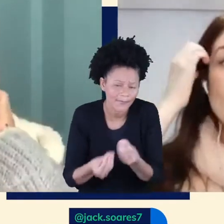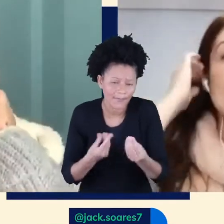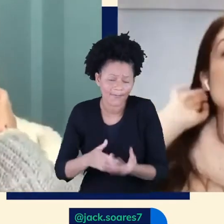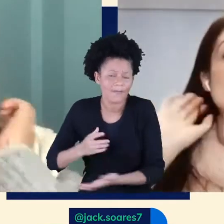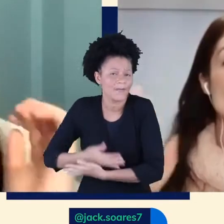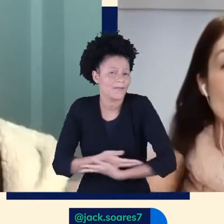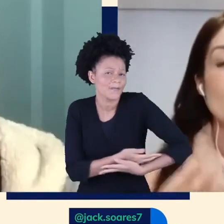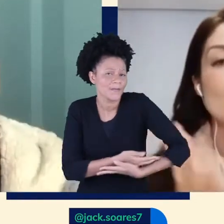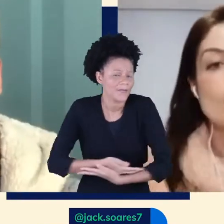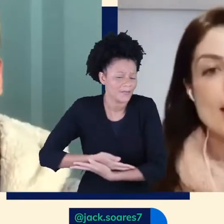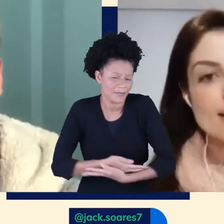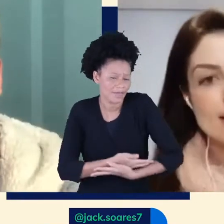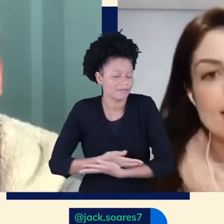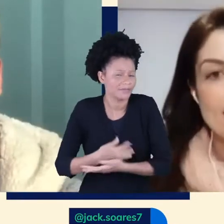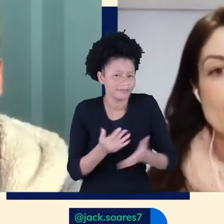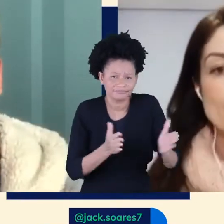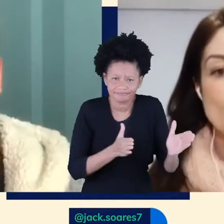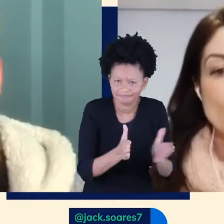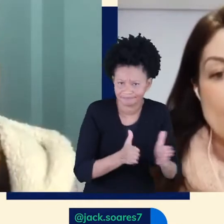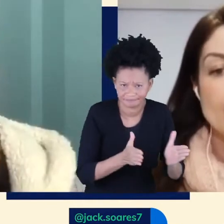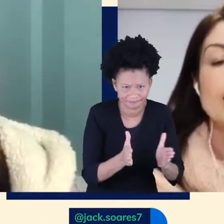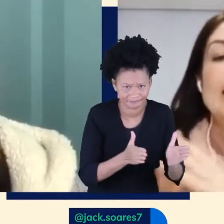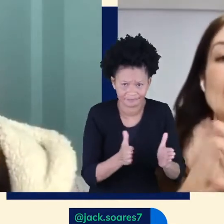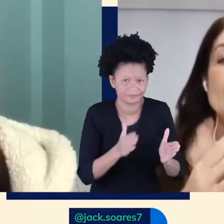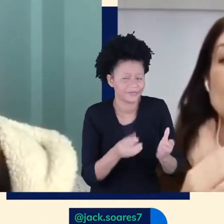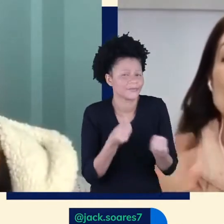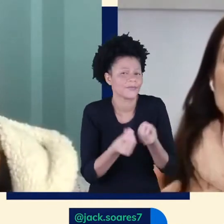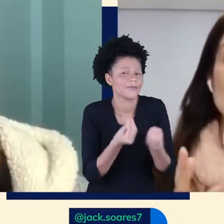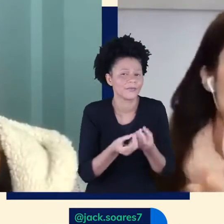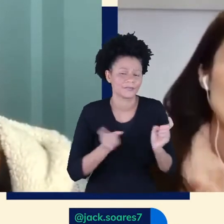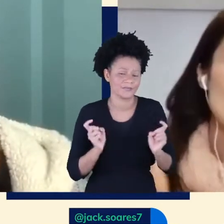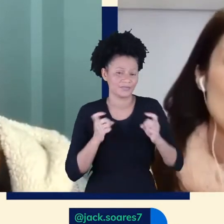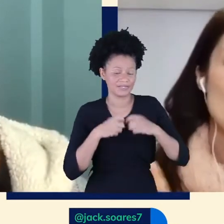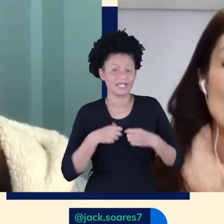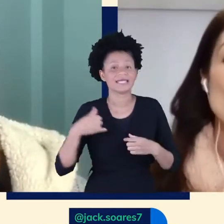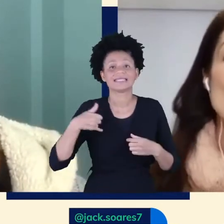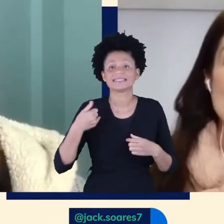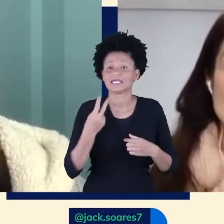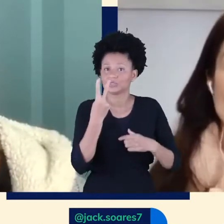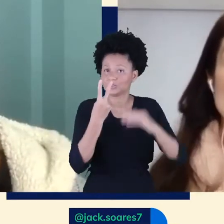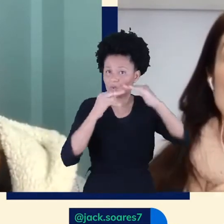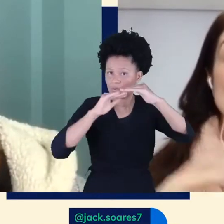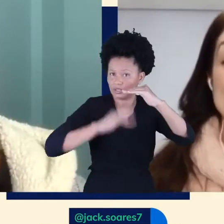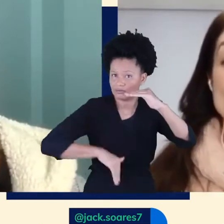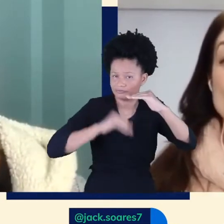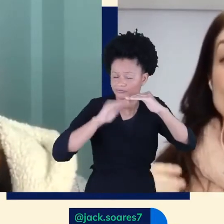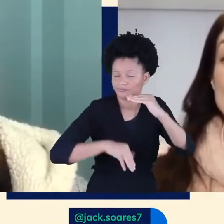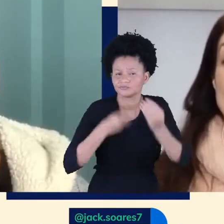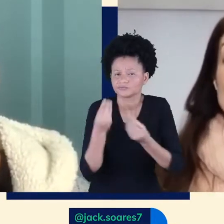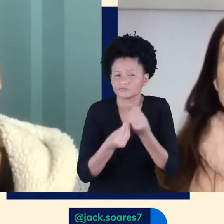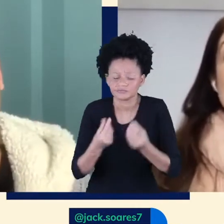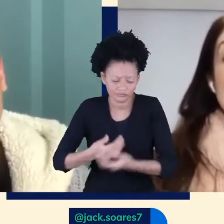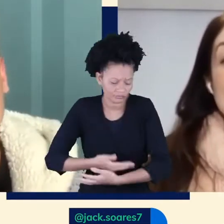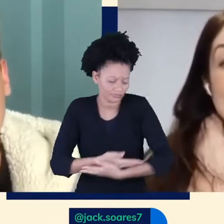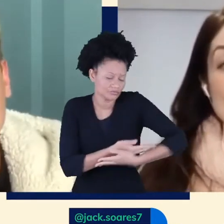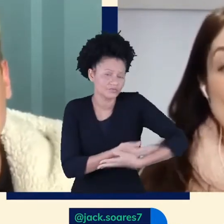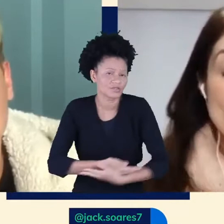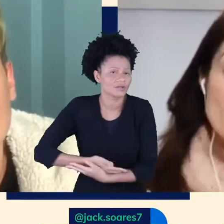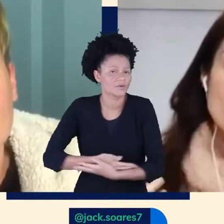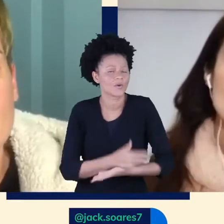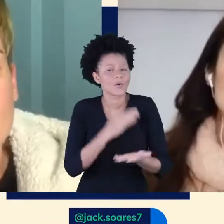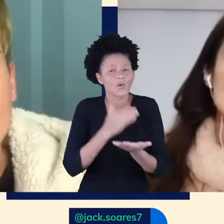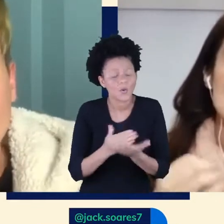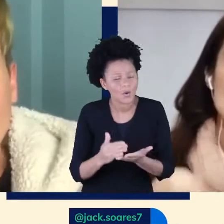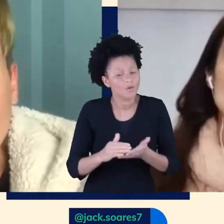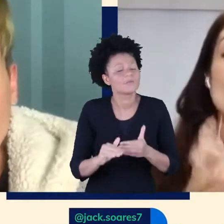como é que é essa sexualidade nessa faixa etária? Então, vamos falar aí abaixo dos 2 anos. Como eu disse, o bebê, ele